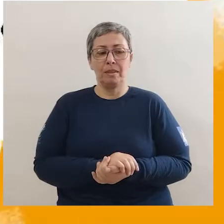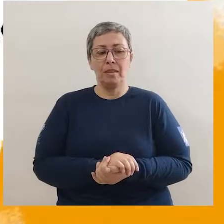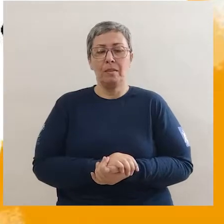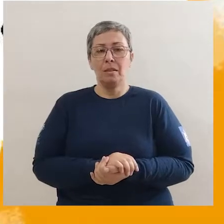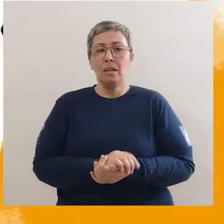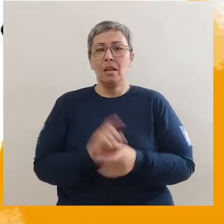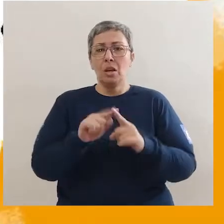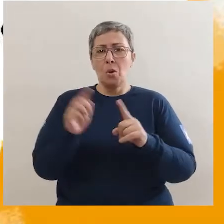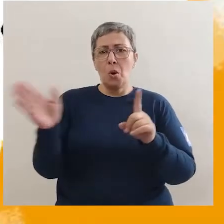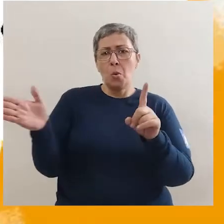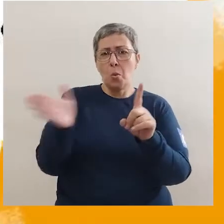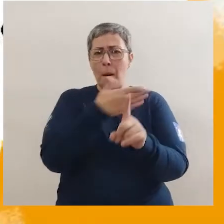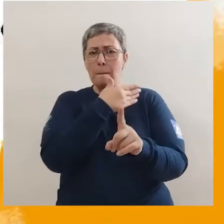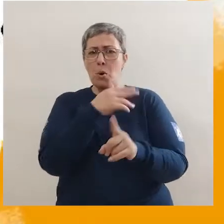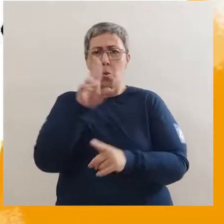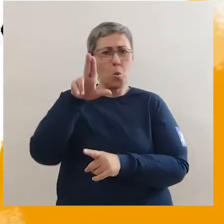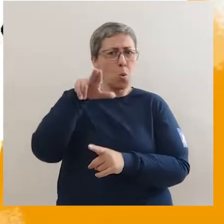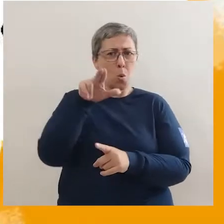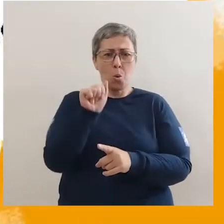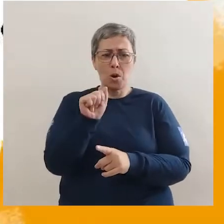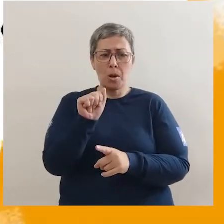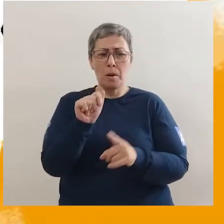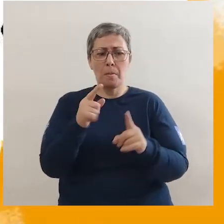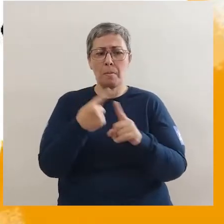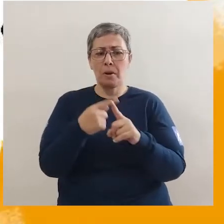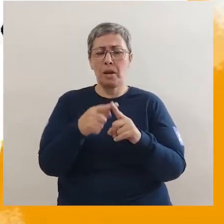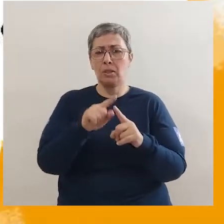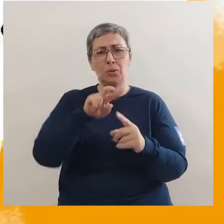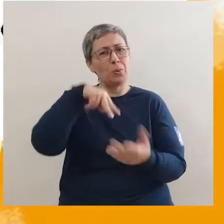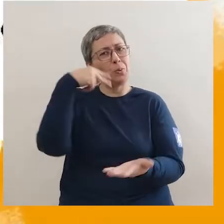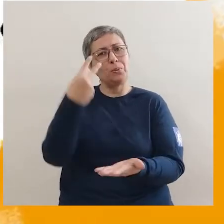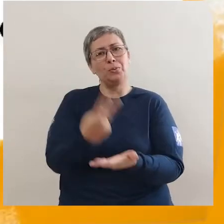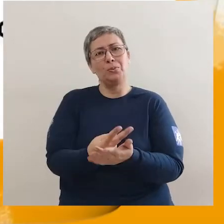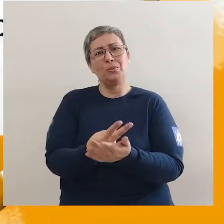Nunca dei um tapa num, pra ele não cair no chão.